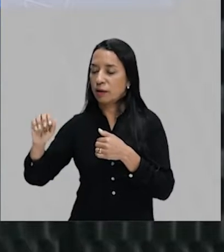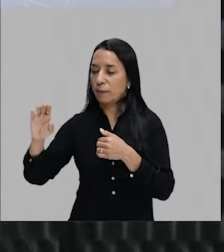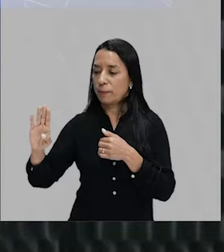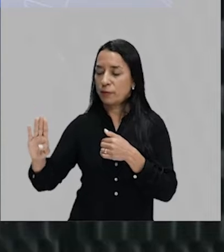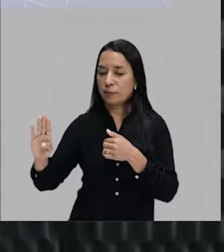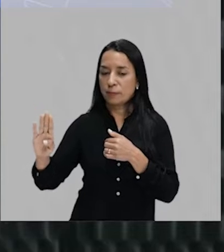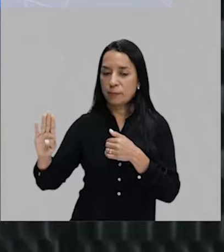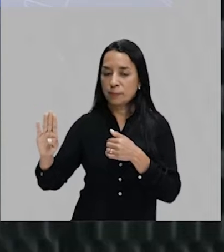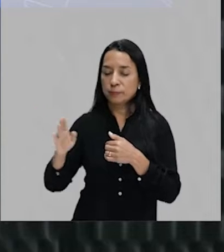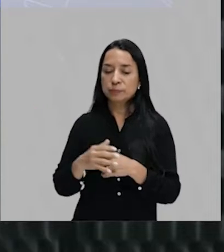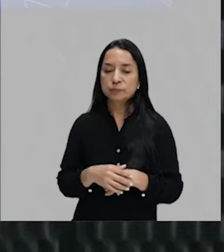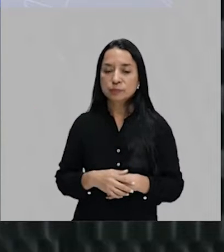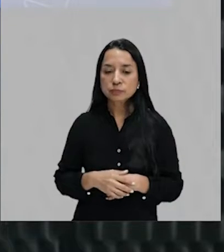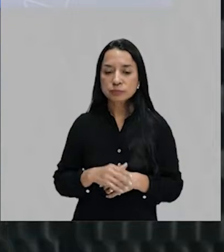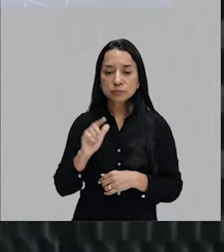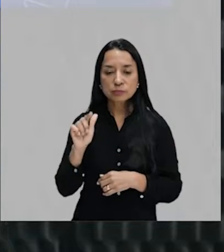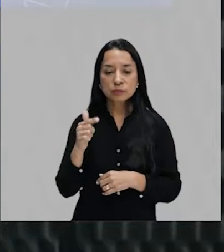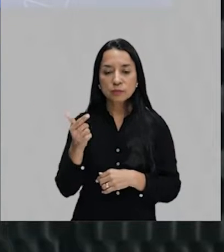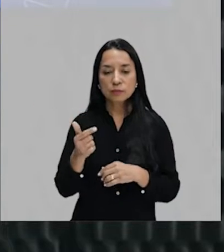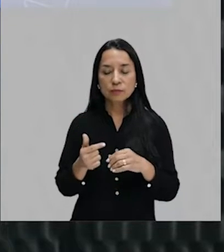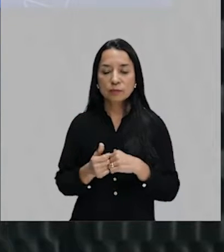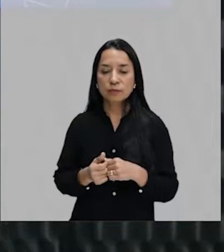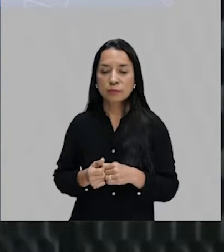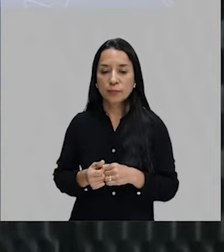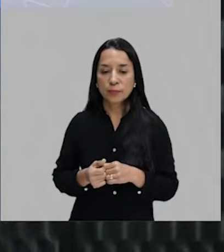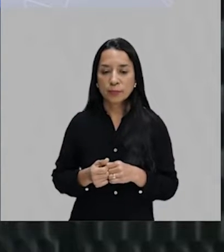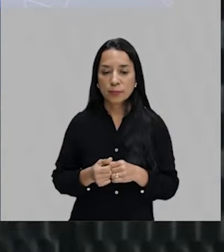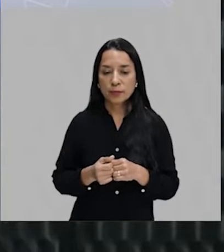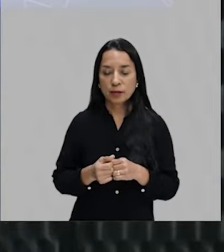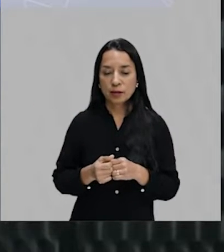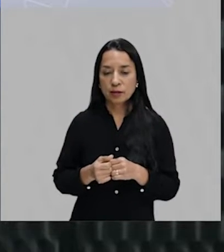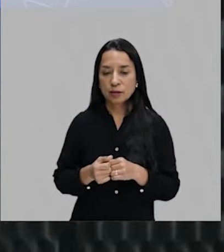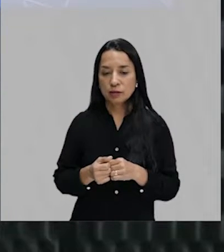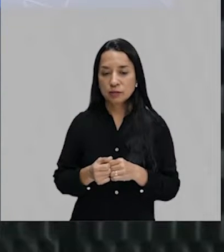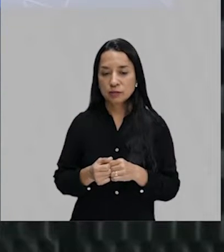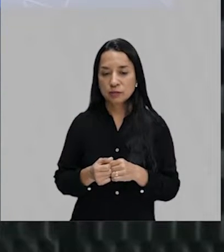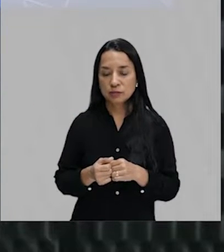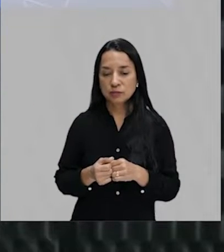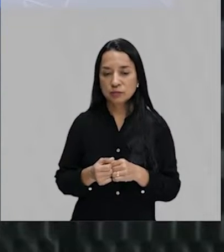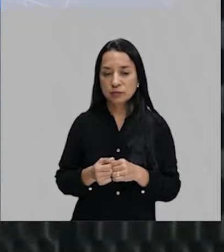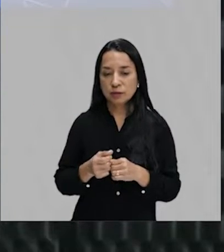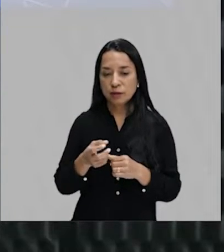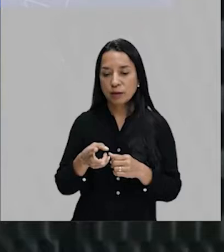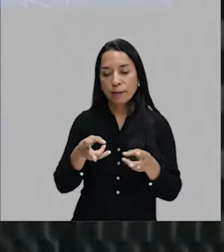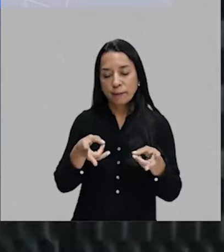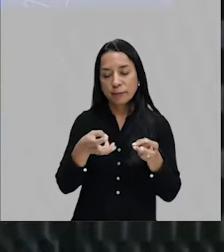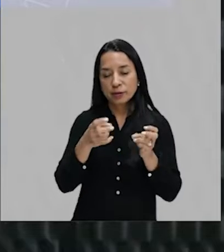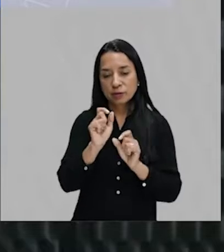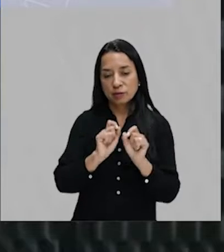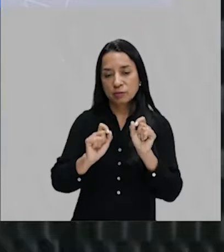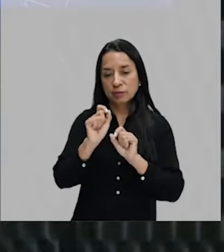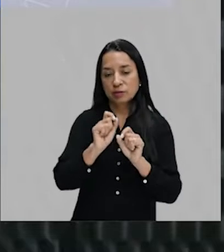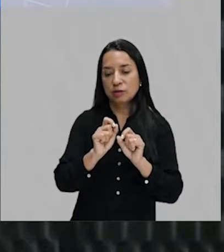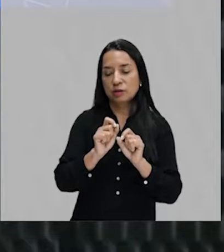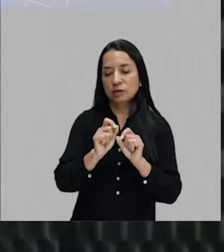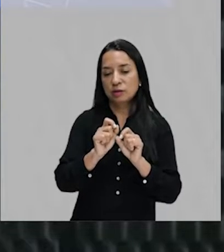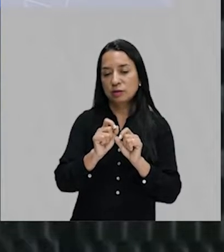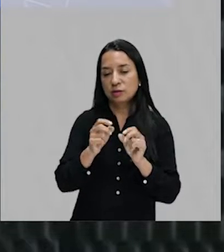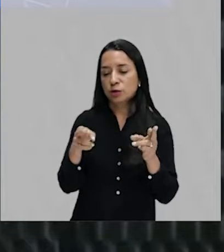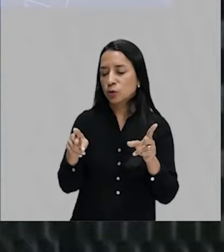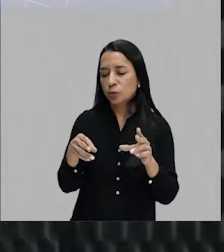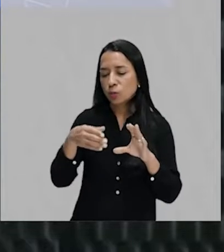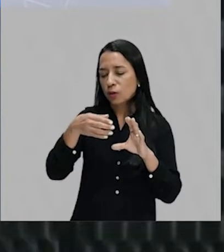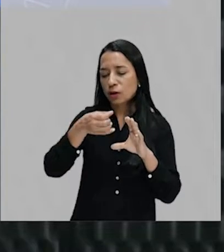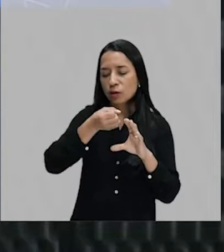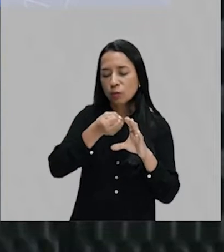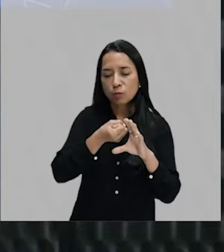A e B próximo Olha só isso aqui eu percebi aqui são os mesmos conjuntos